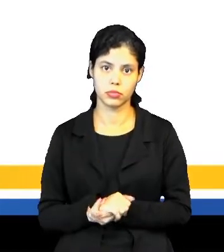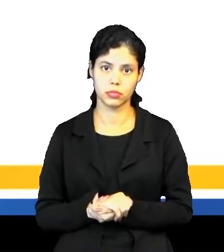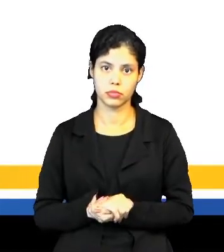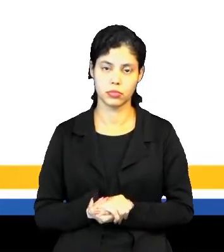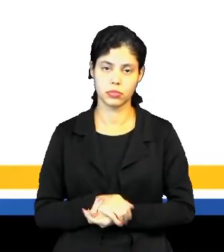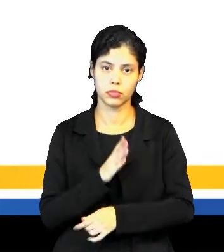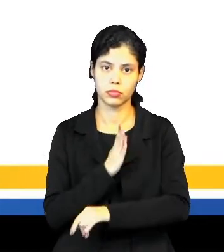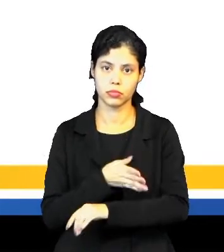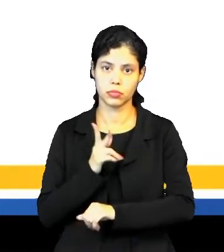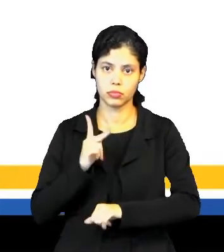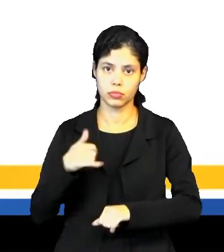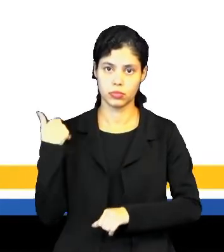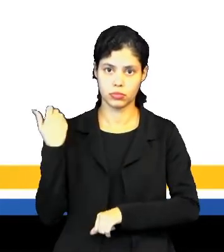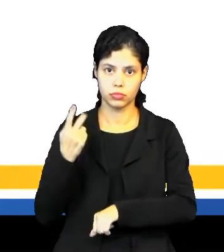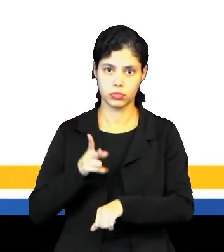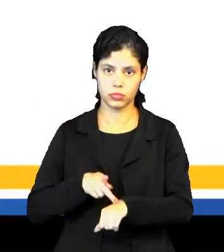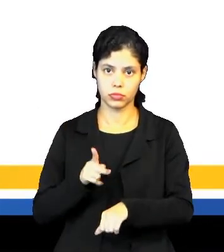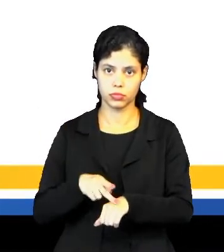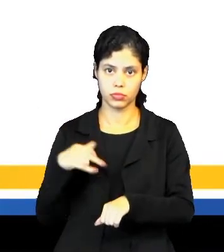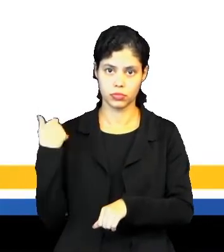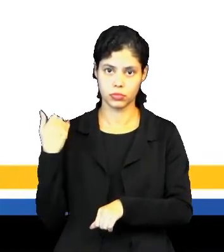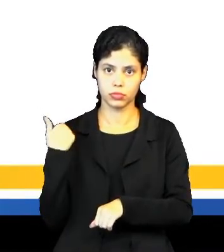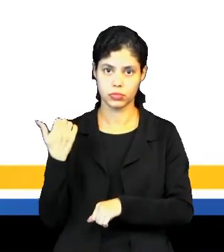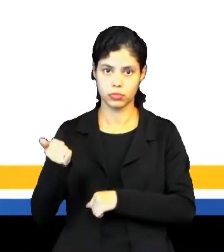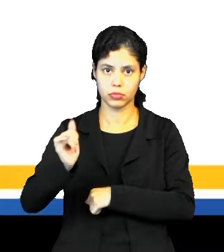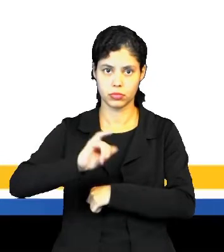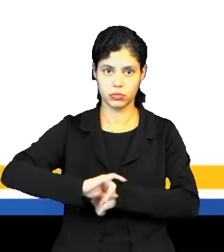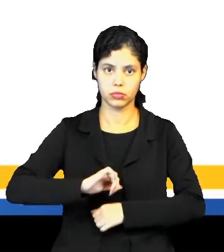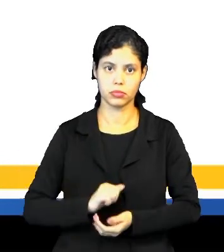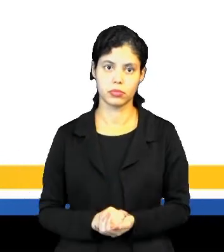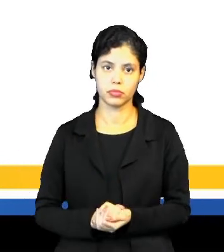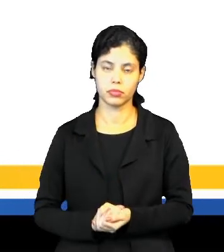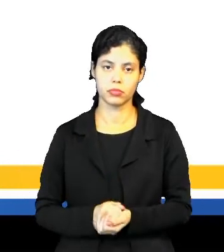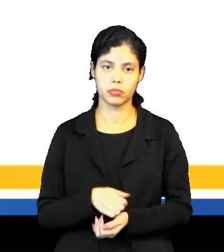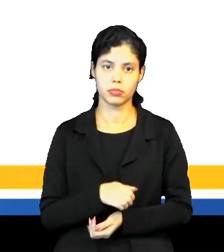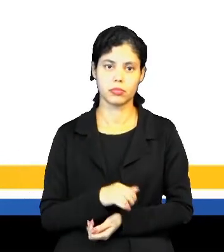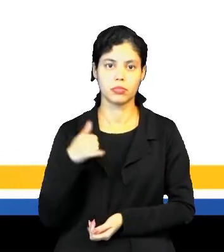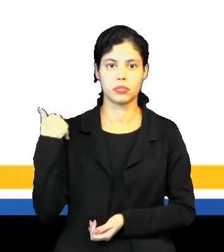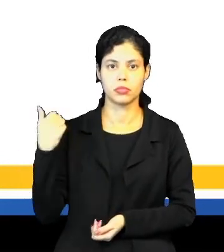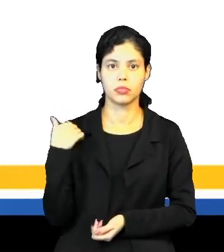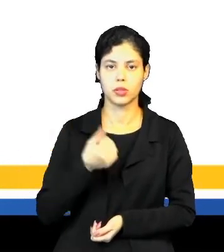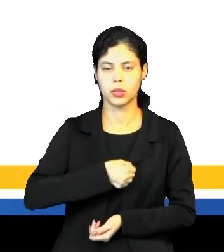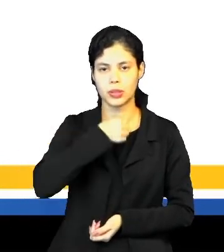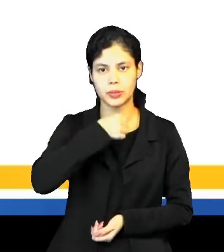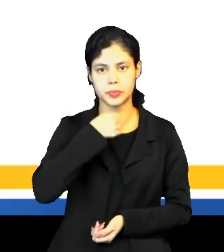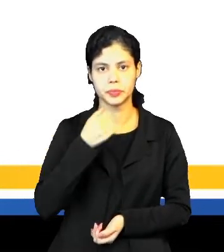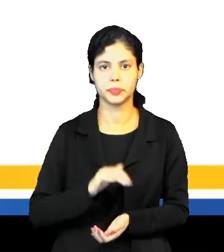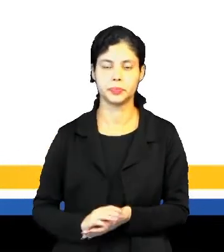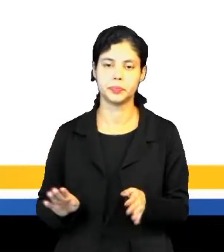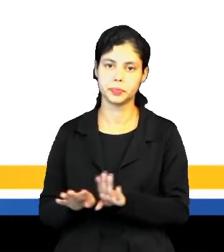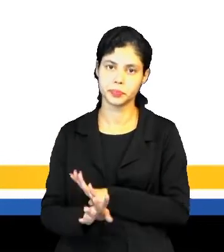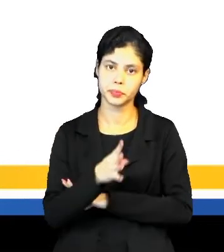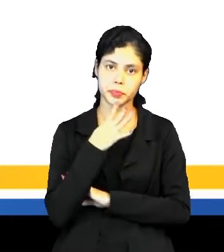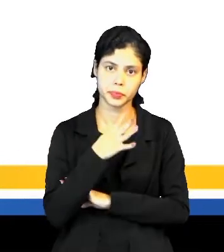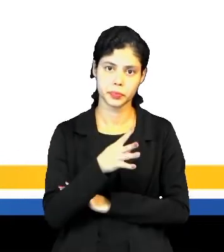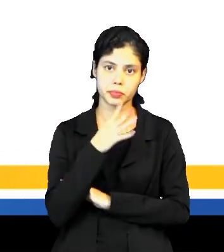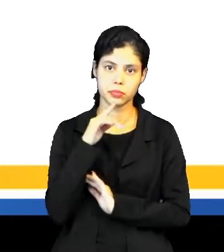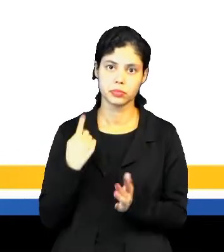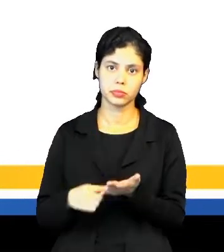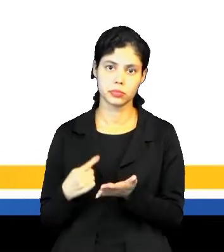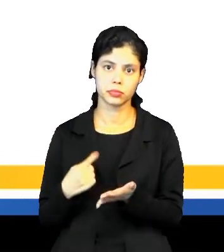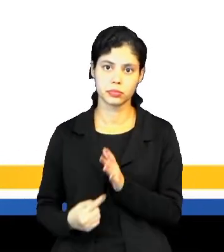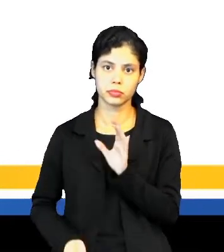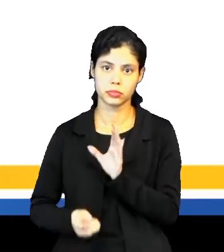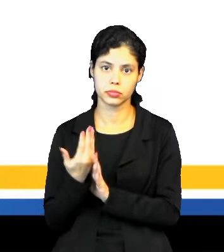da Pedra e a Idade dos Metais. A Idade Antiga, também é conhecida como Antiguidade, é marcada